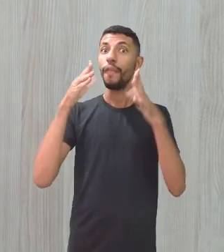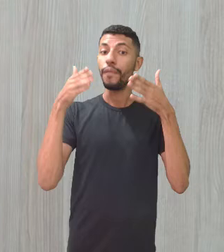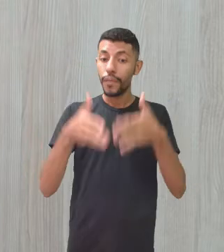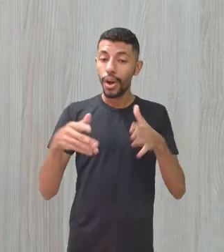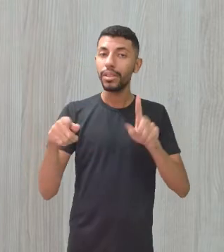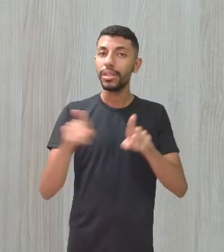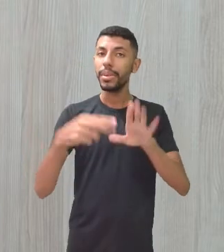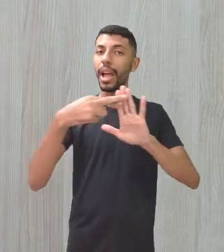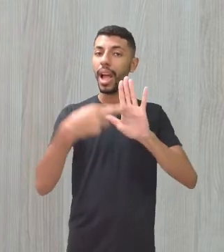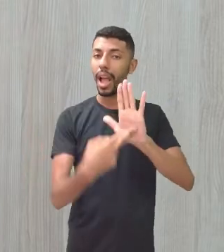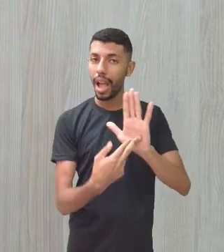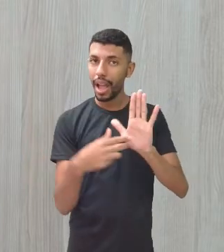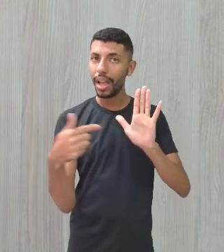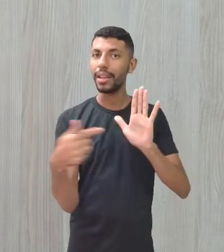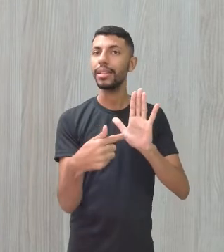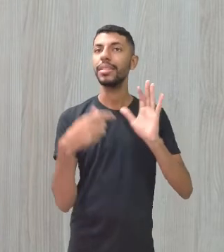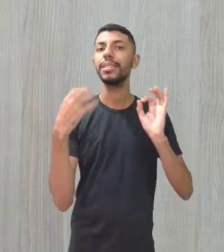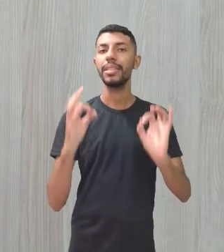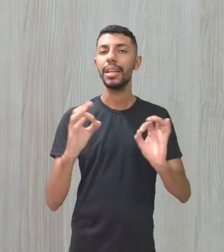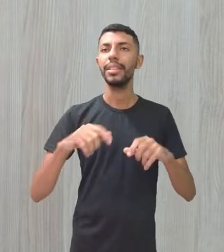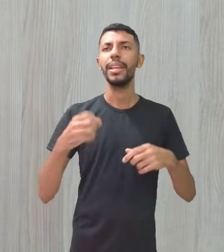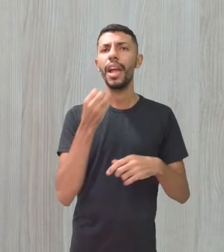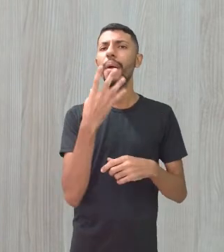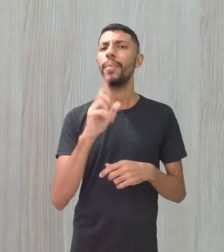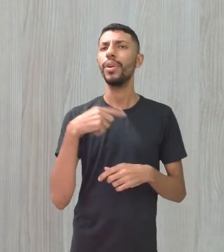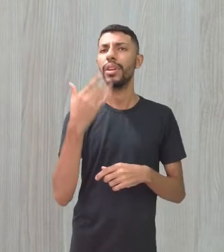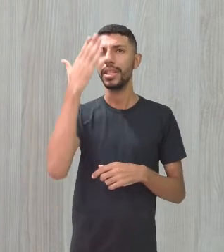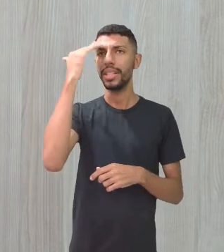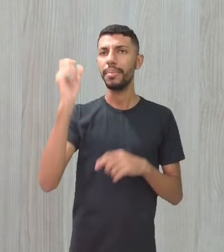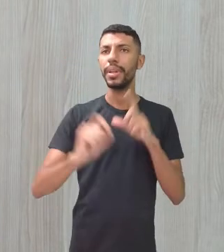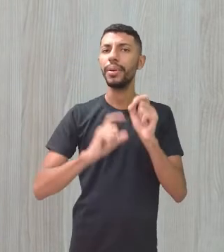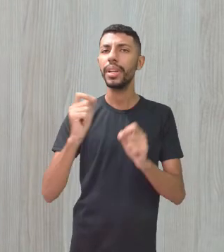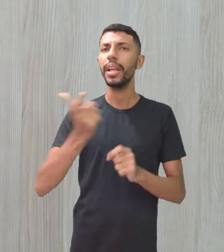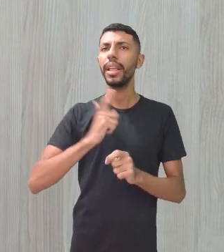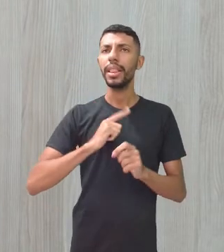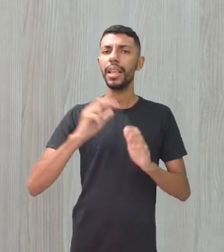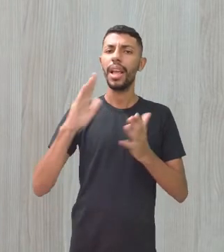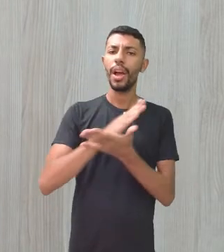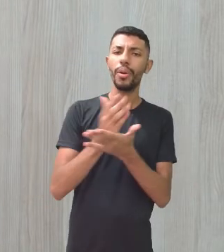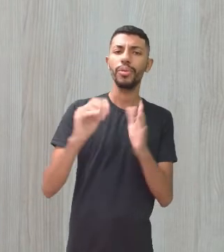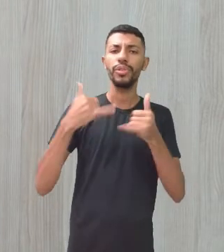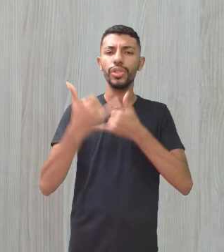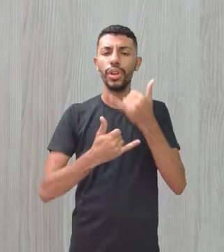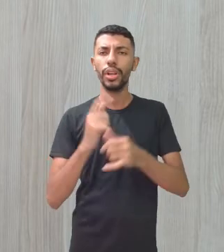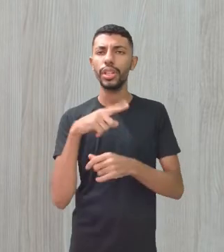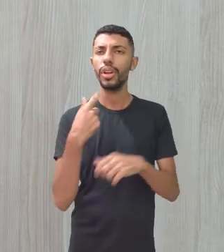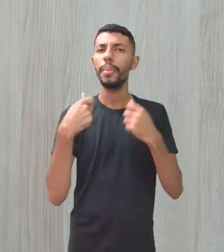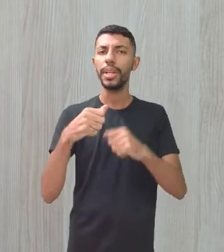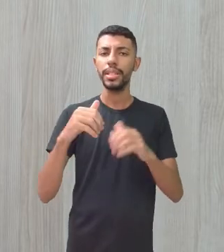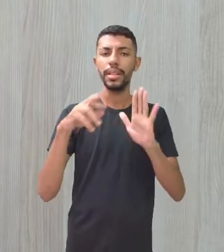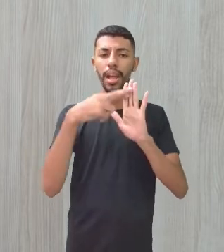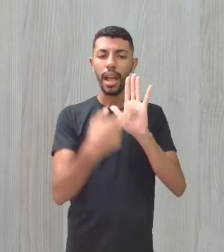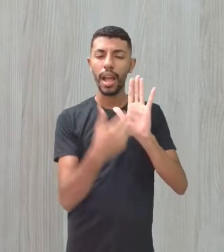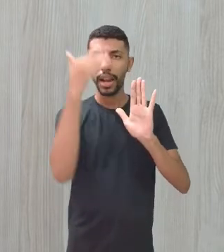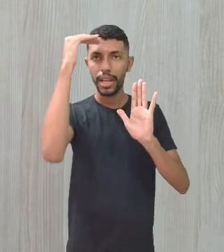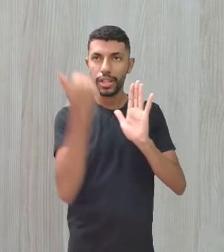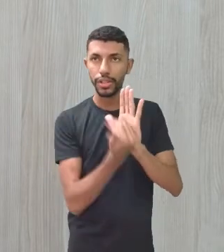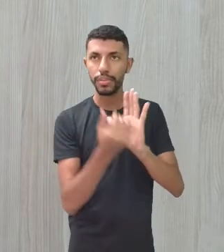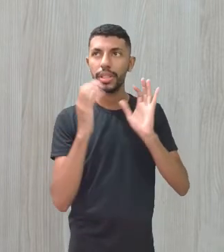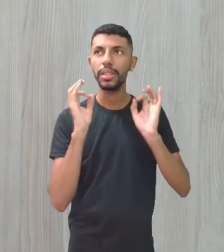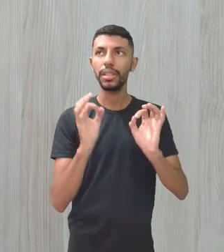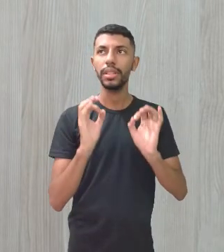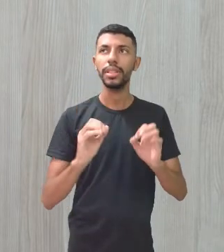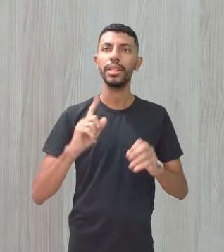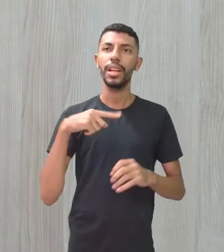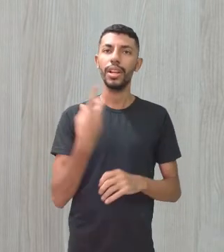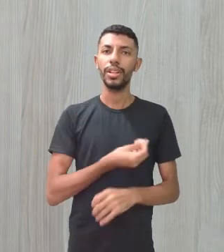Isso. O regulamento. E é muito bom a gente saber que tem jogos que a gente vai ter que seguir aquela regra realmente, em muitos casos da